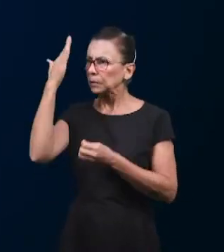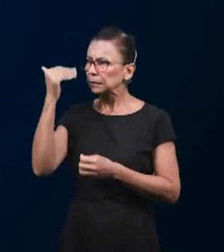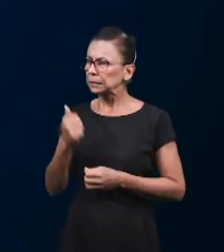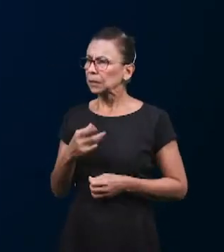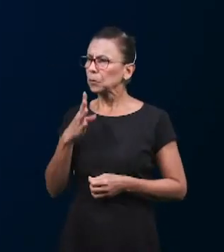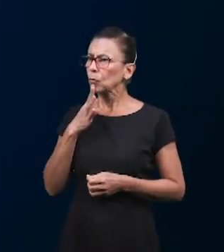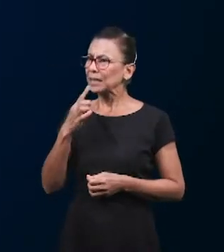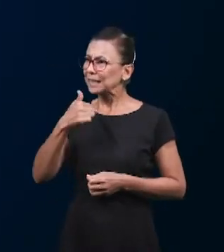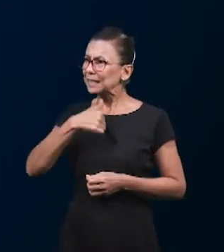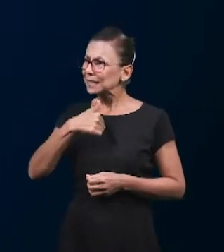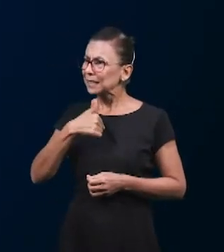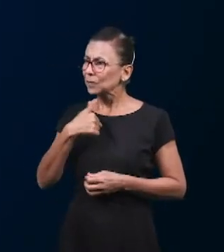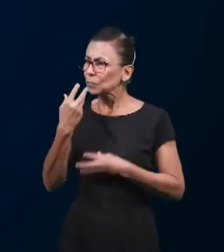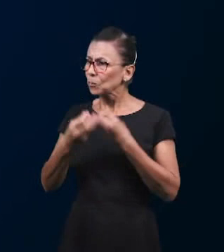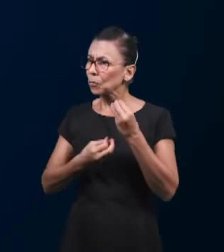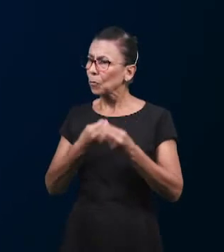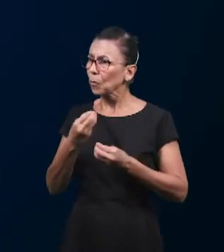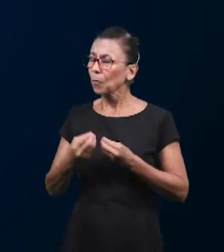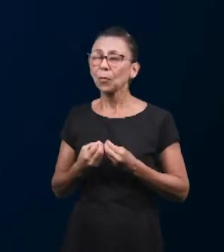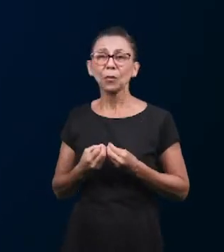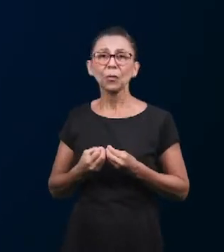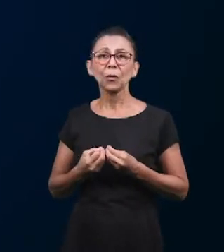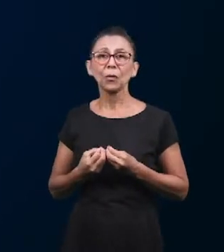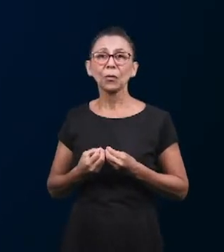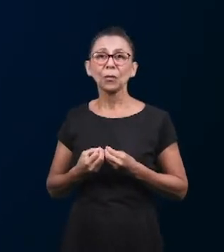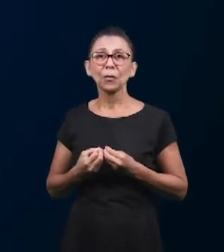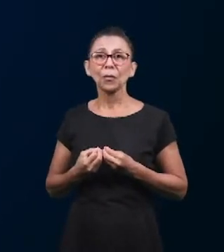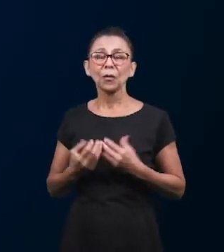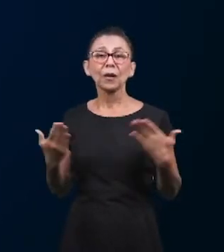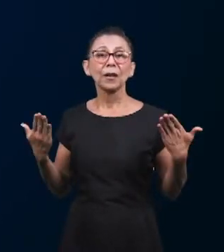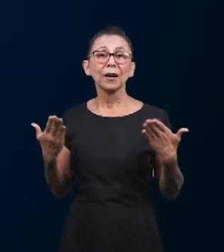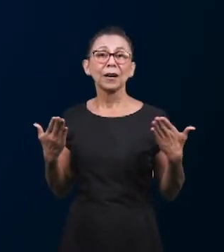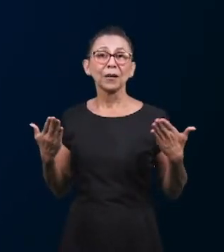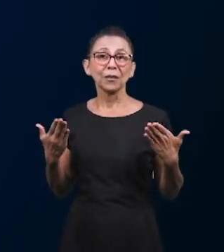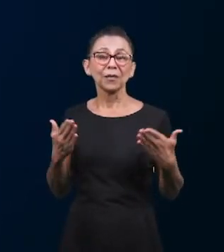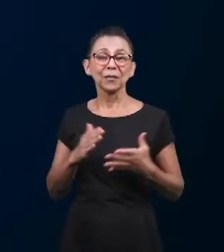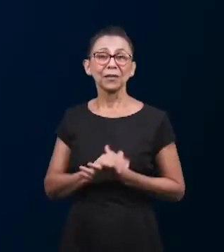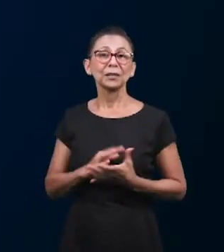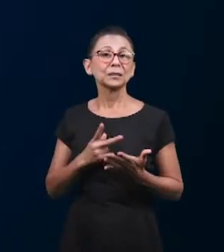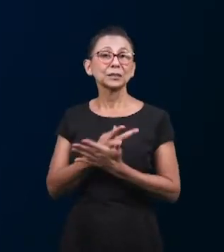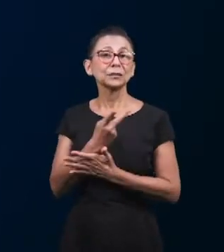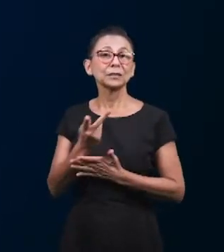me conhece por completo. E ela vai agora, na terminação aqui da